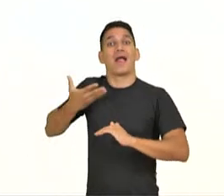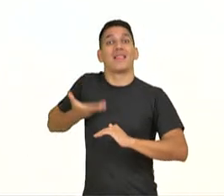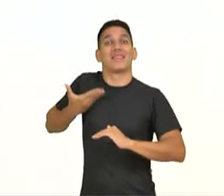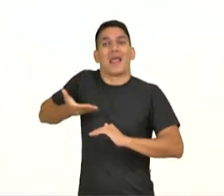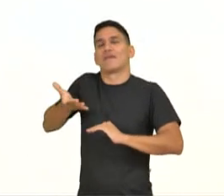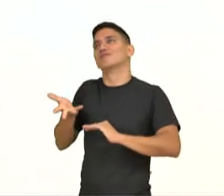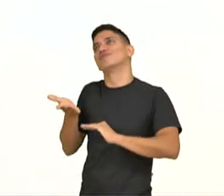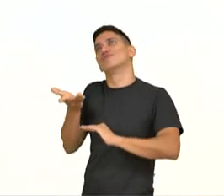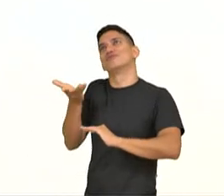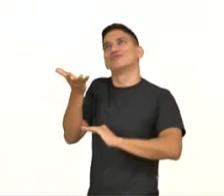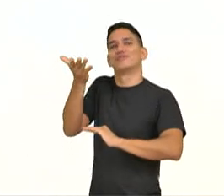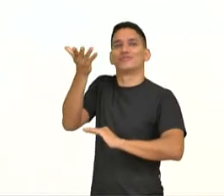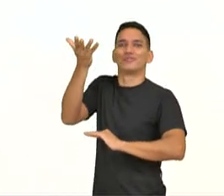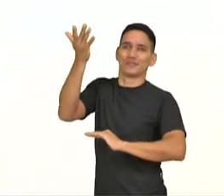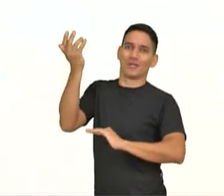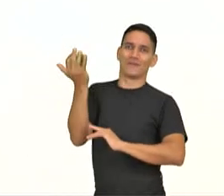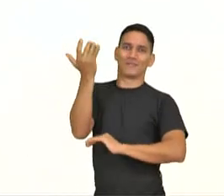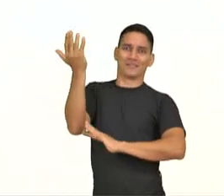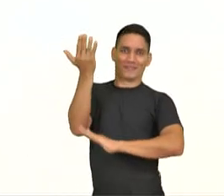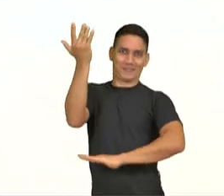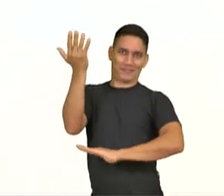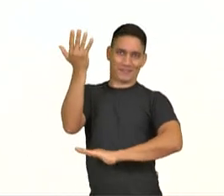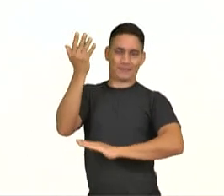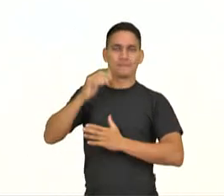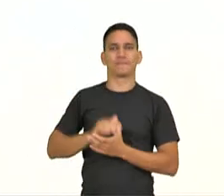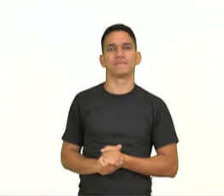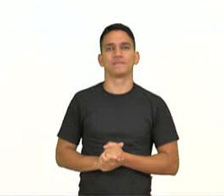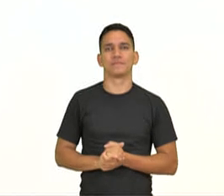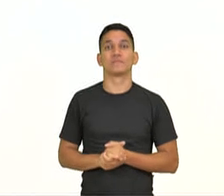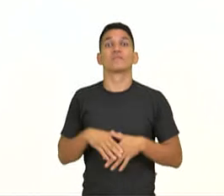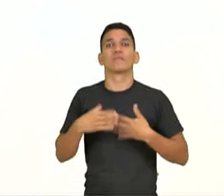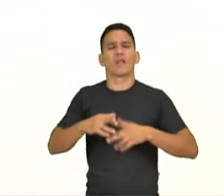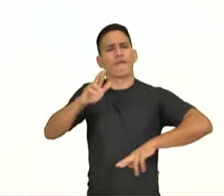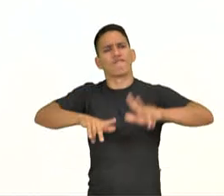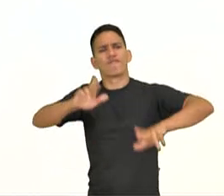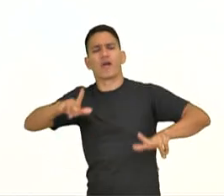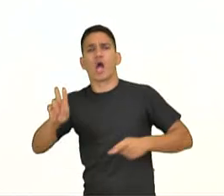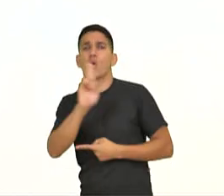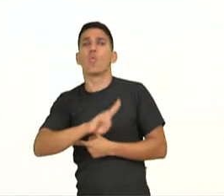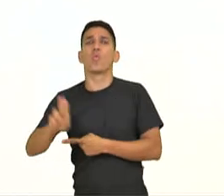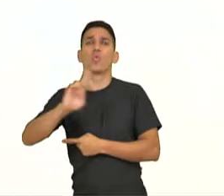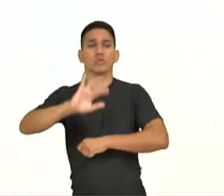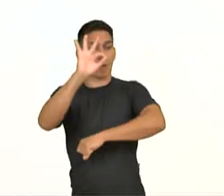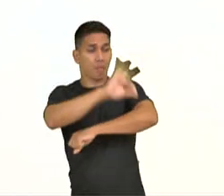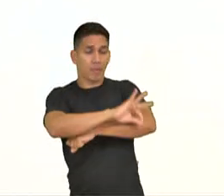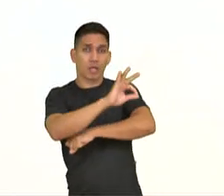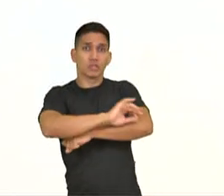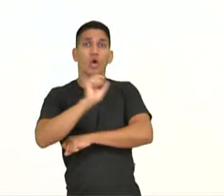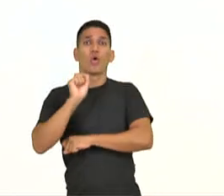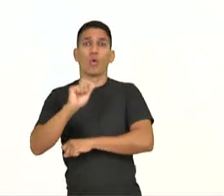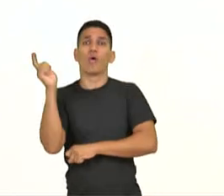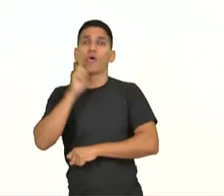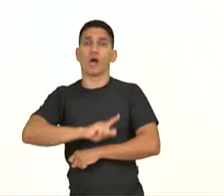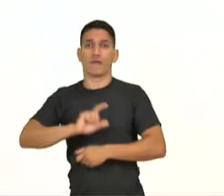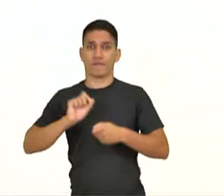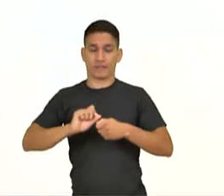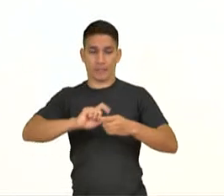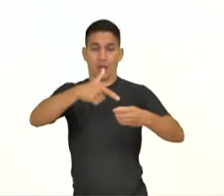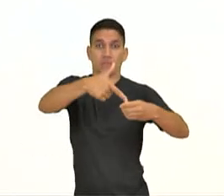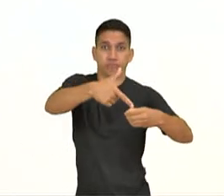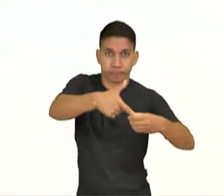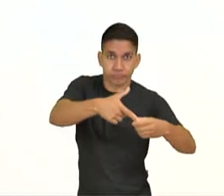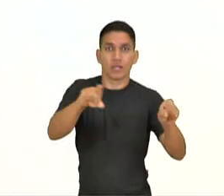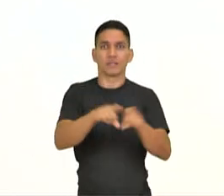leves, tá? Os menos densos, saem lá em cima. Entre as várias utilidades do petróleo estão a produção de combustíveis, gasolina